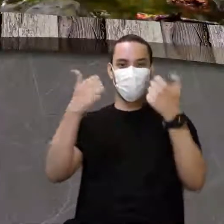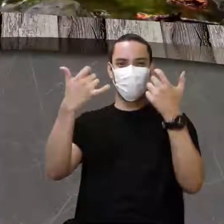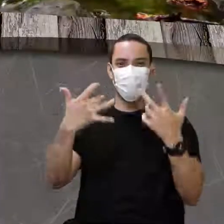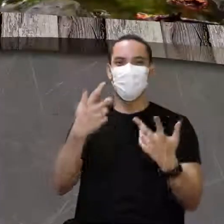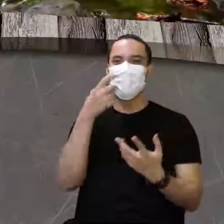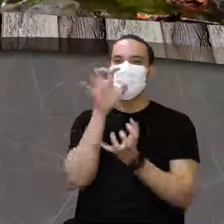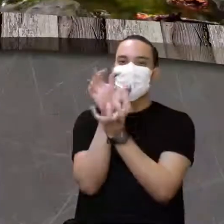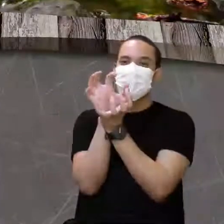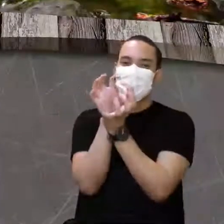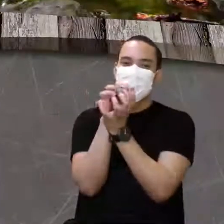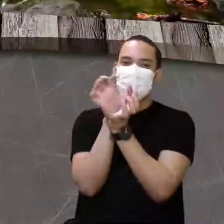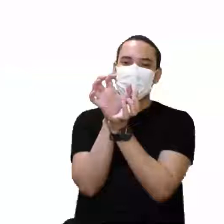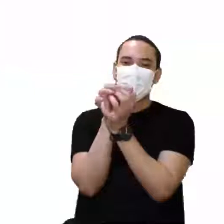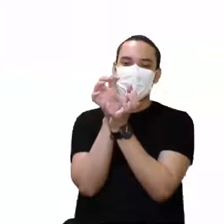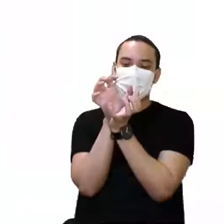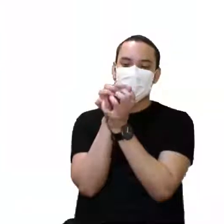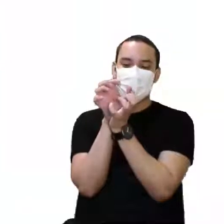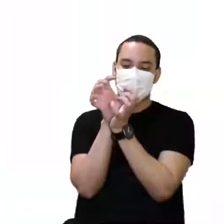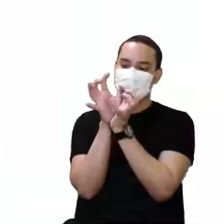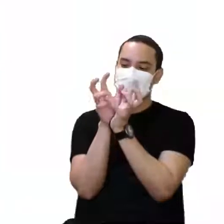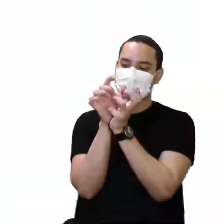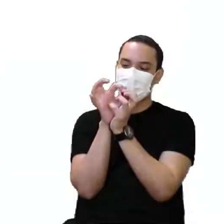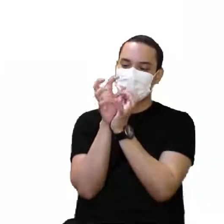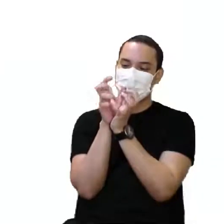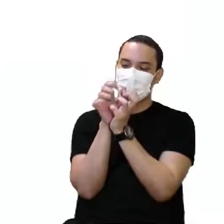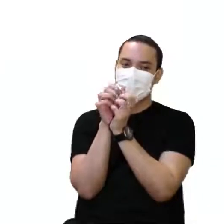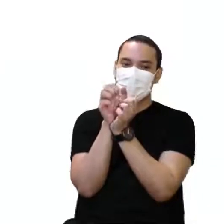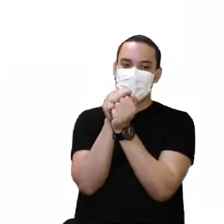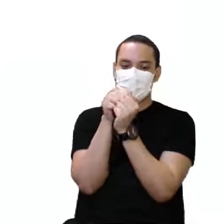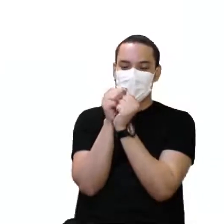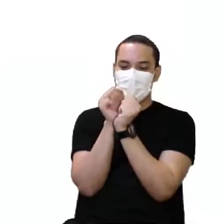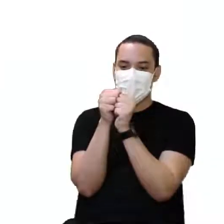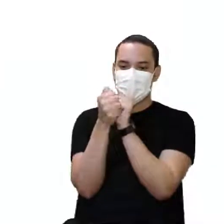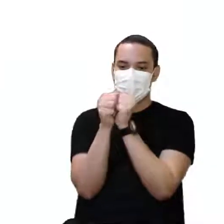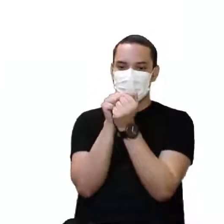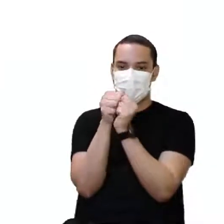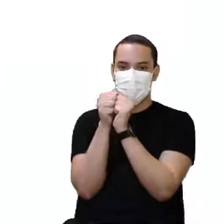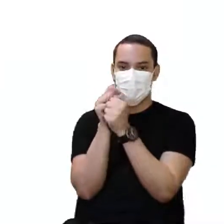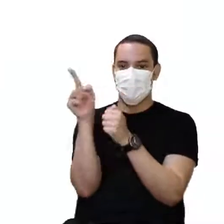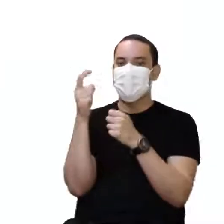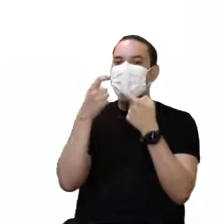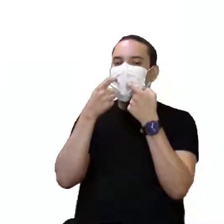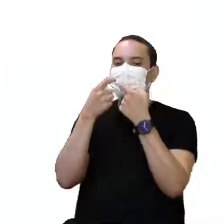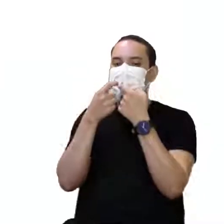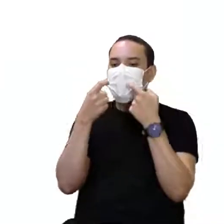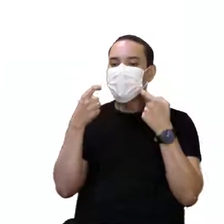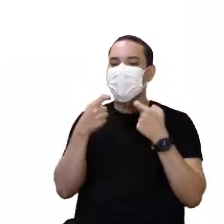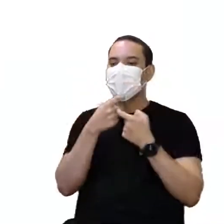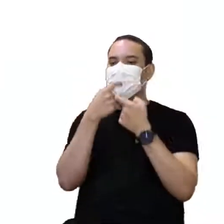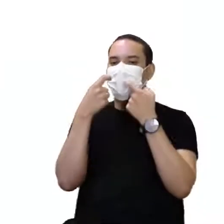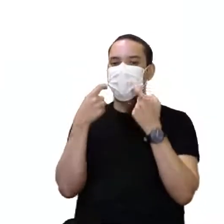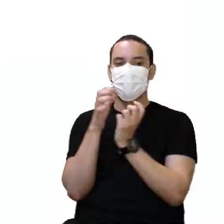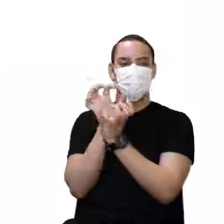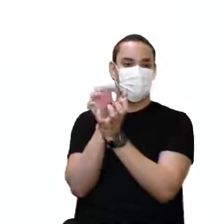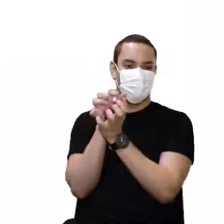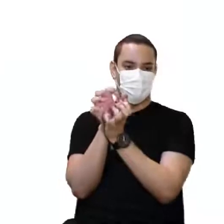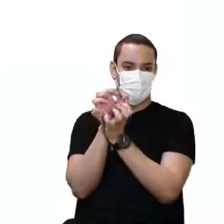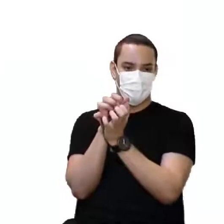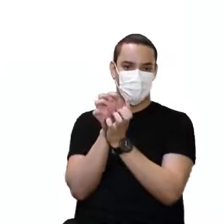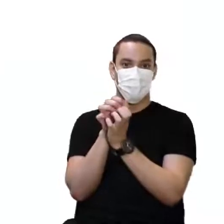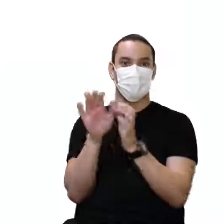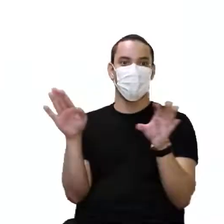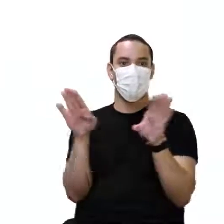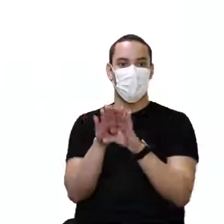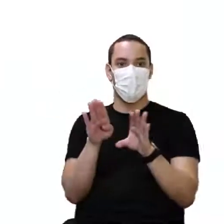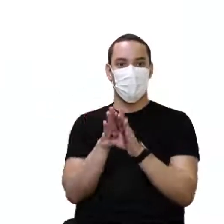foto dos dentes desses animais. Então ali a comparação entre um carnívoro, a onça pintada, linda e maravilhosa, e